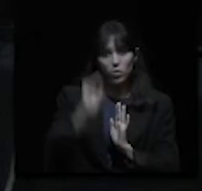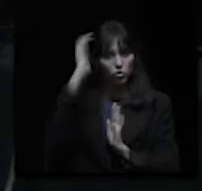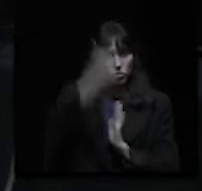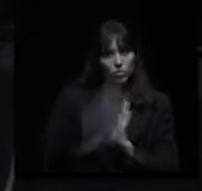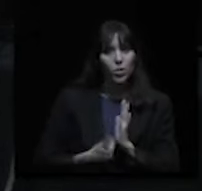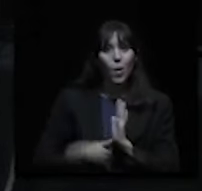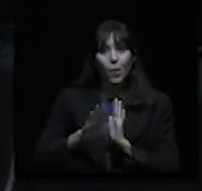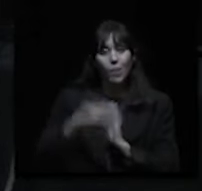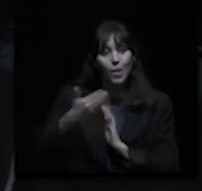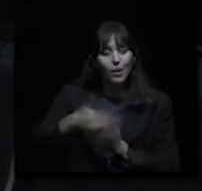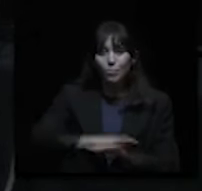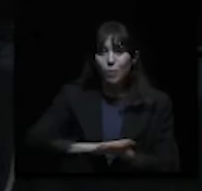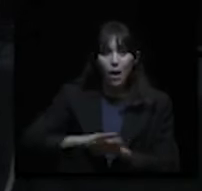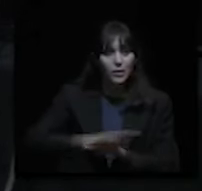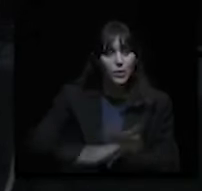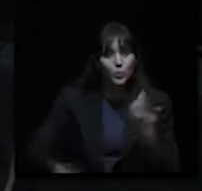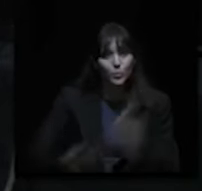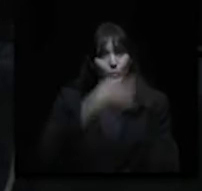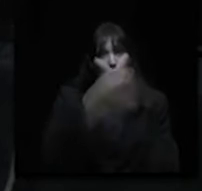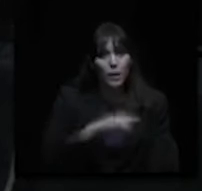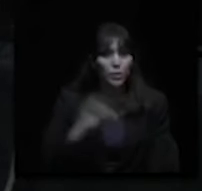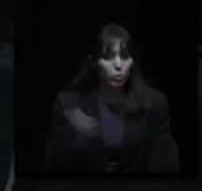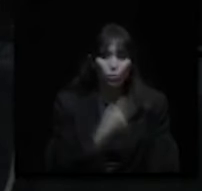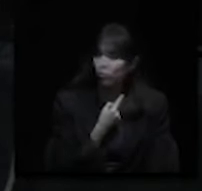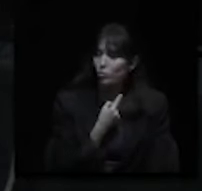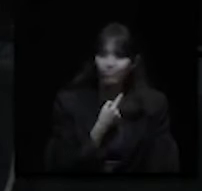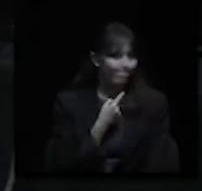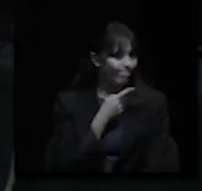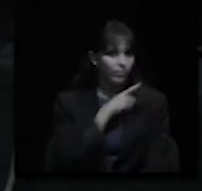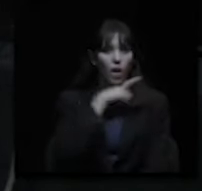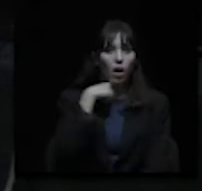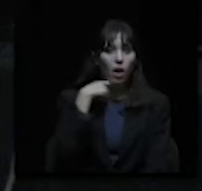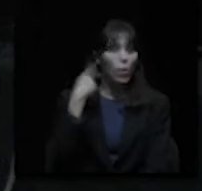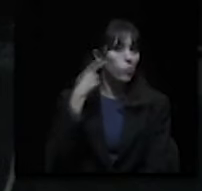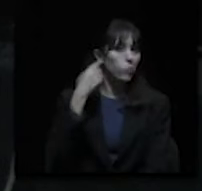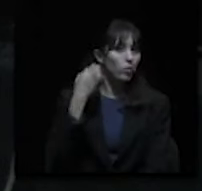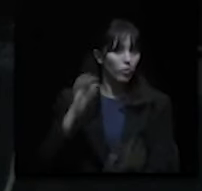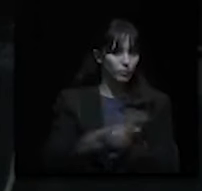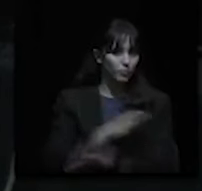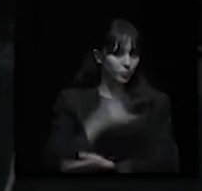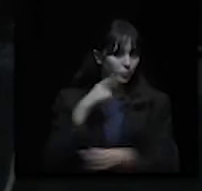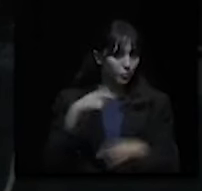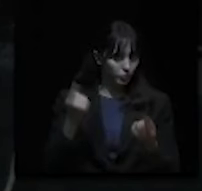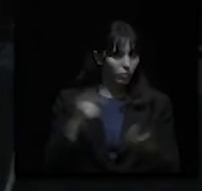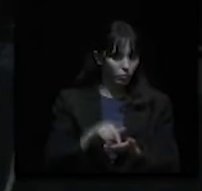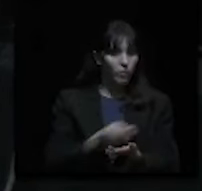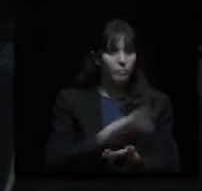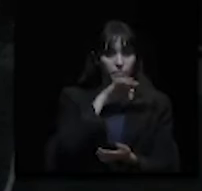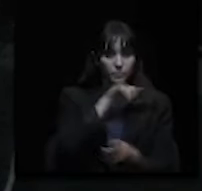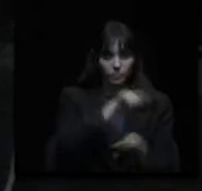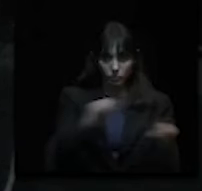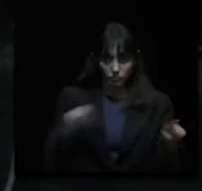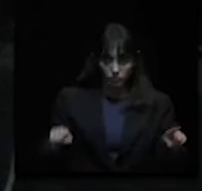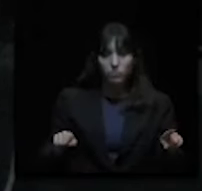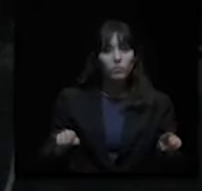Mas este direito tão básico está longe de estar assegurado. Ainda há poucos dias soubemos que, e citando uma notícia do Público, há famílias a serem sinalizadas